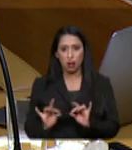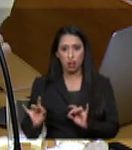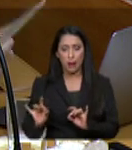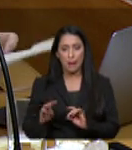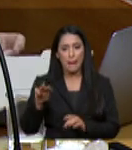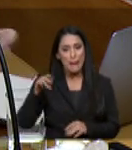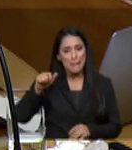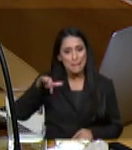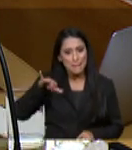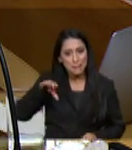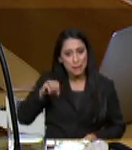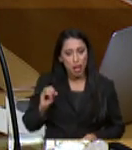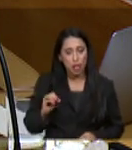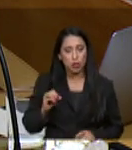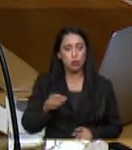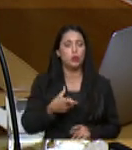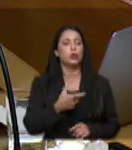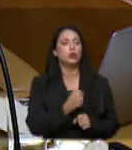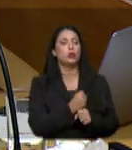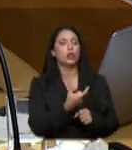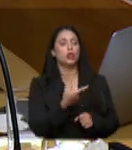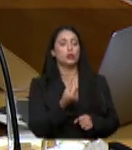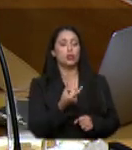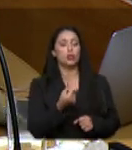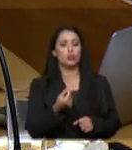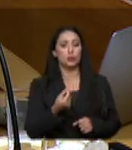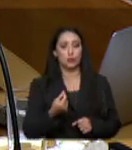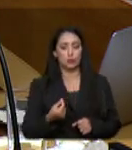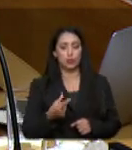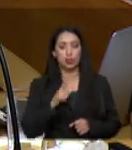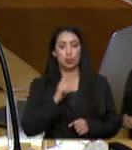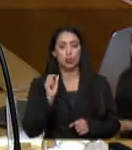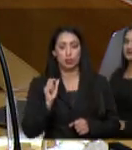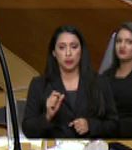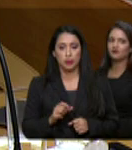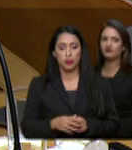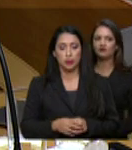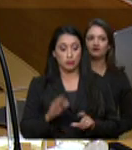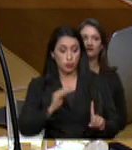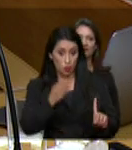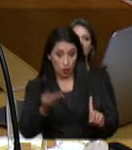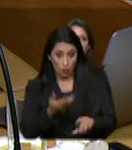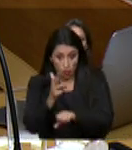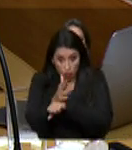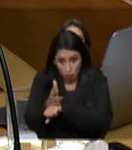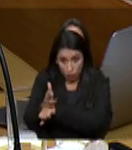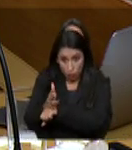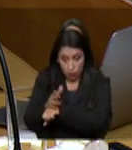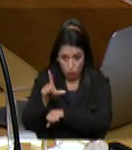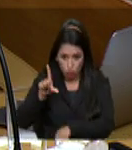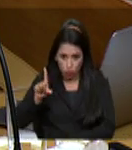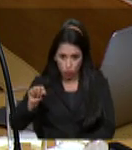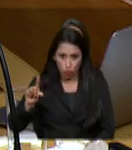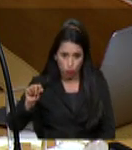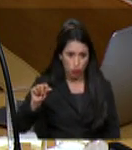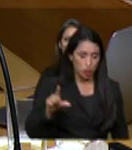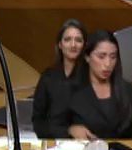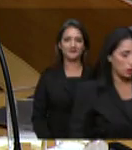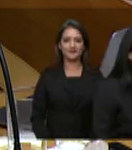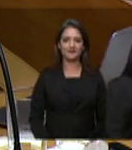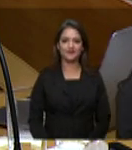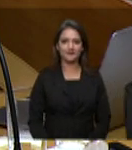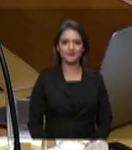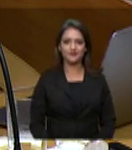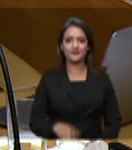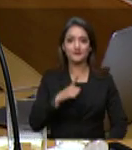e em Maio de 2020 o réu postou um vídeo no Twitter no qual